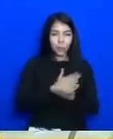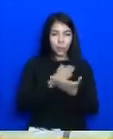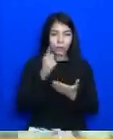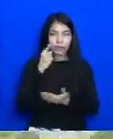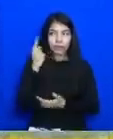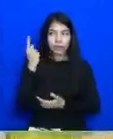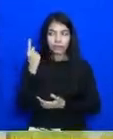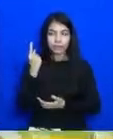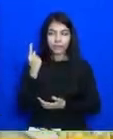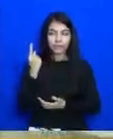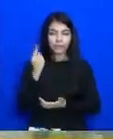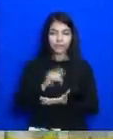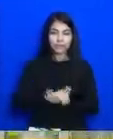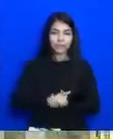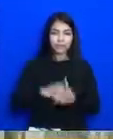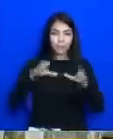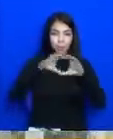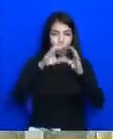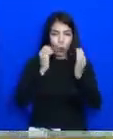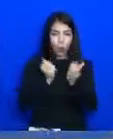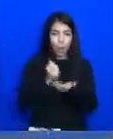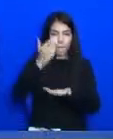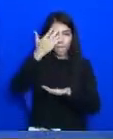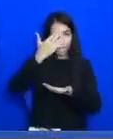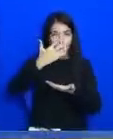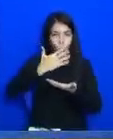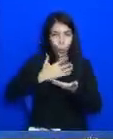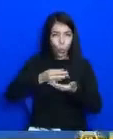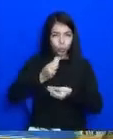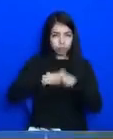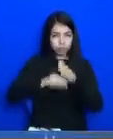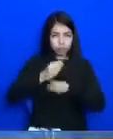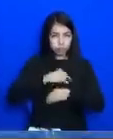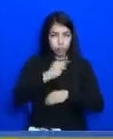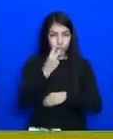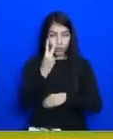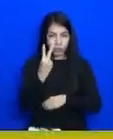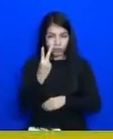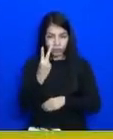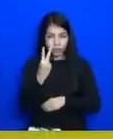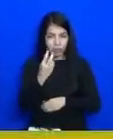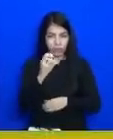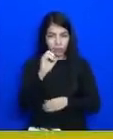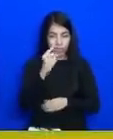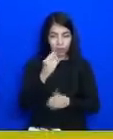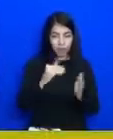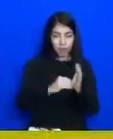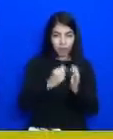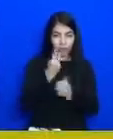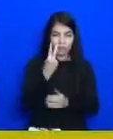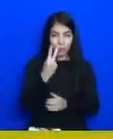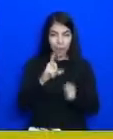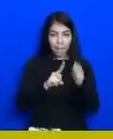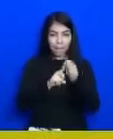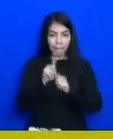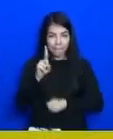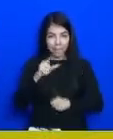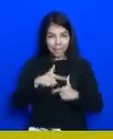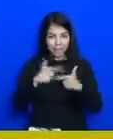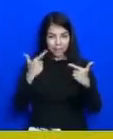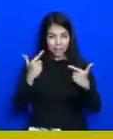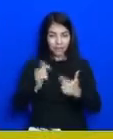Valendo! Globo carregado, embaralhando 12 bolas numeradas de 0 a 12. Sorteio do mês da